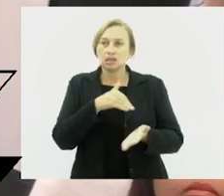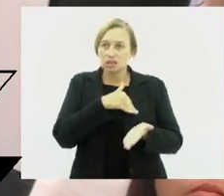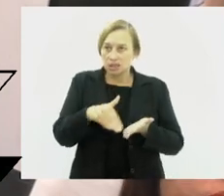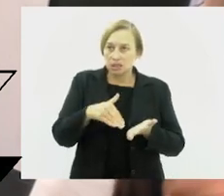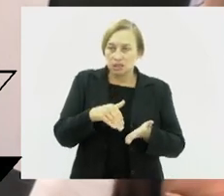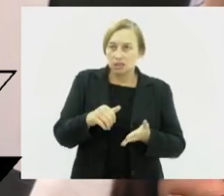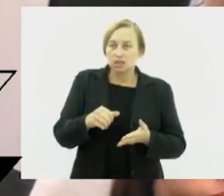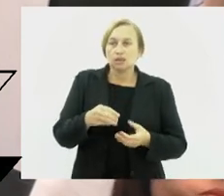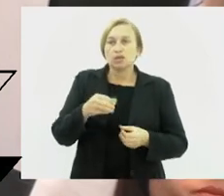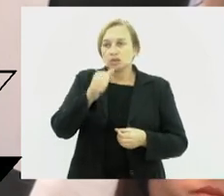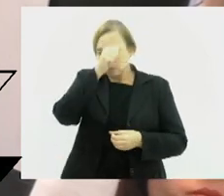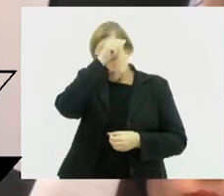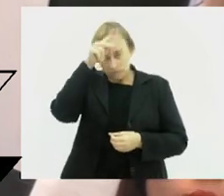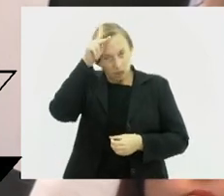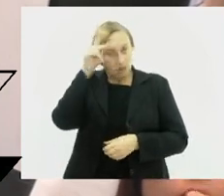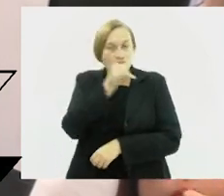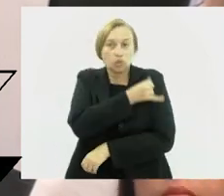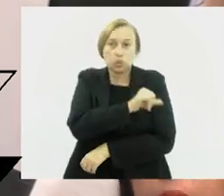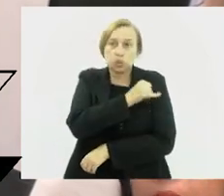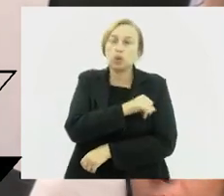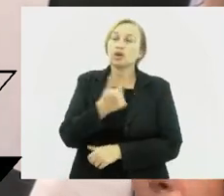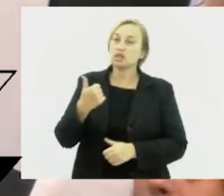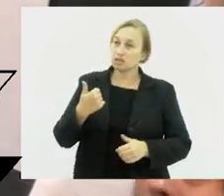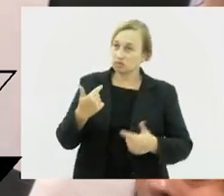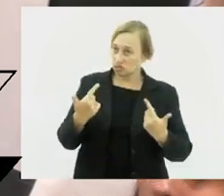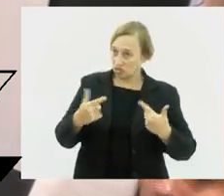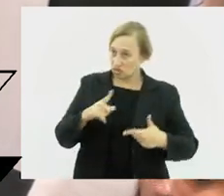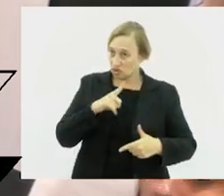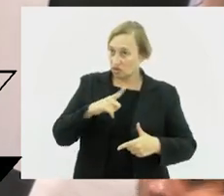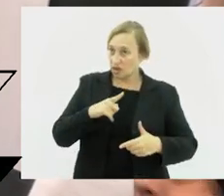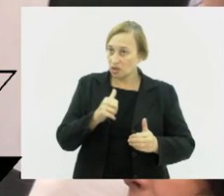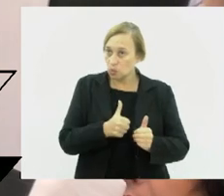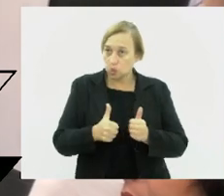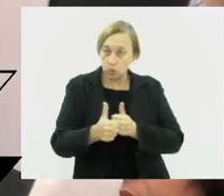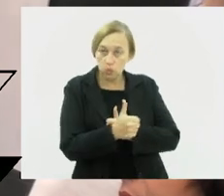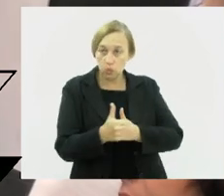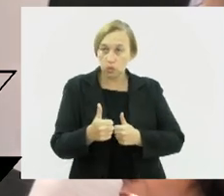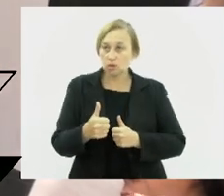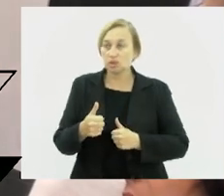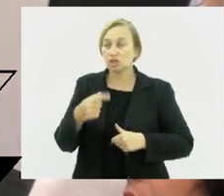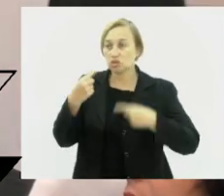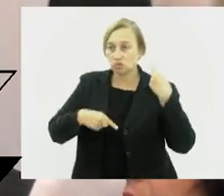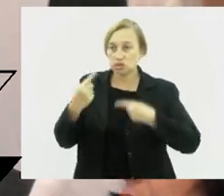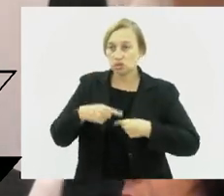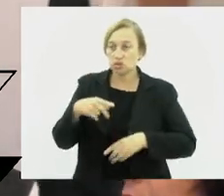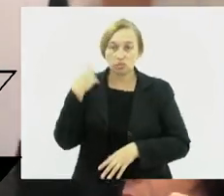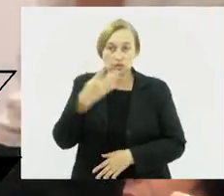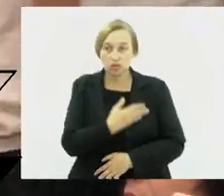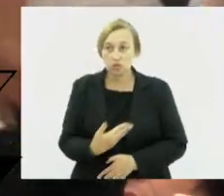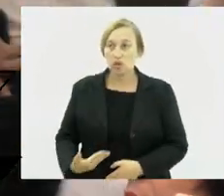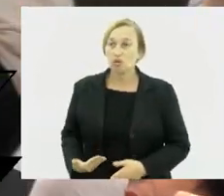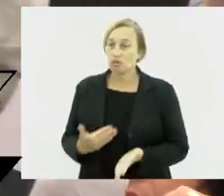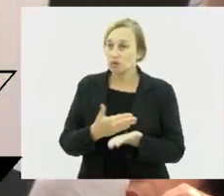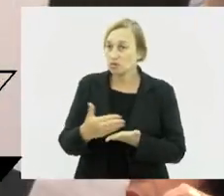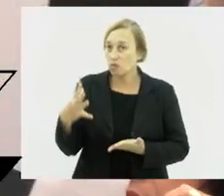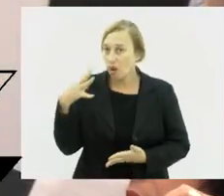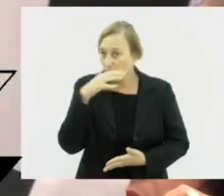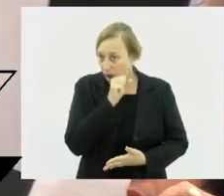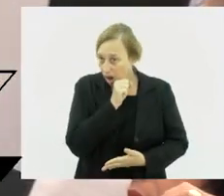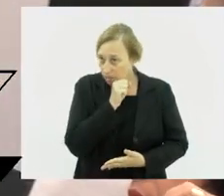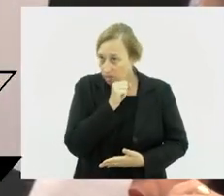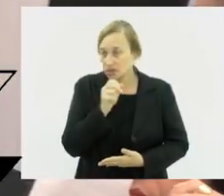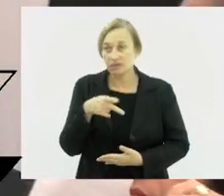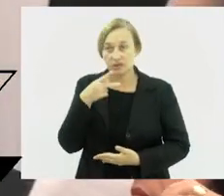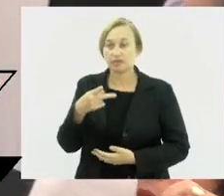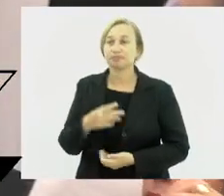um protagonismo nas discussões de política pública. E eu vou começar logo aqui, acho que é um tripé rápido, e